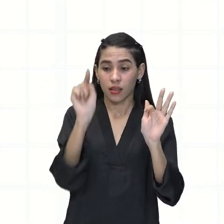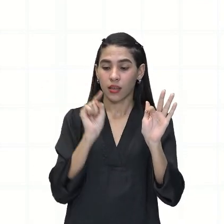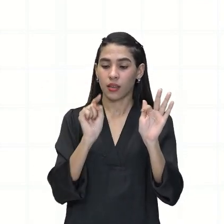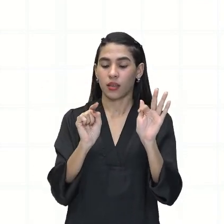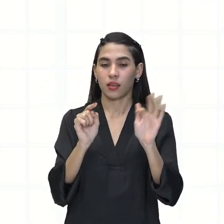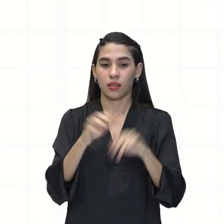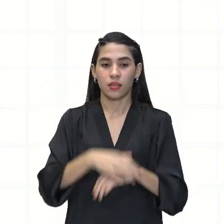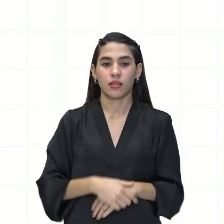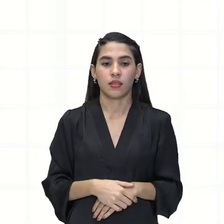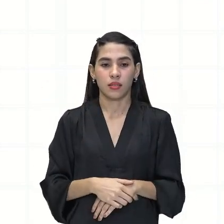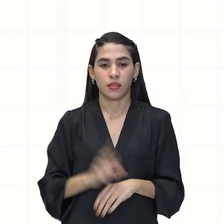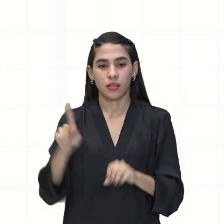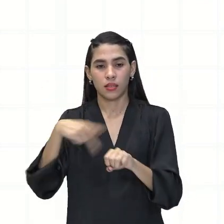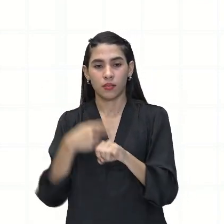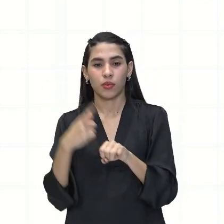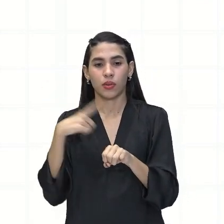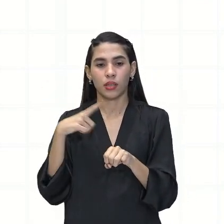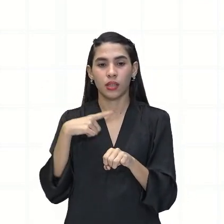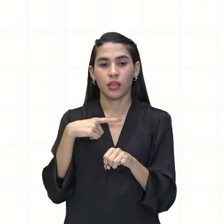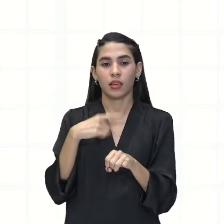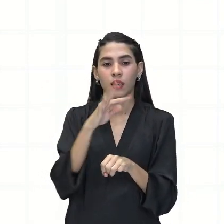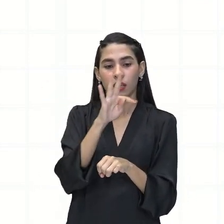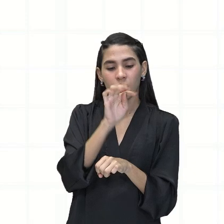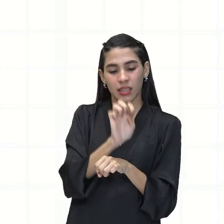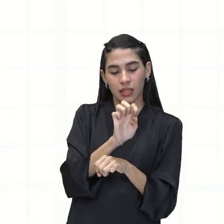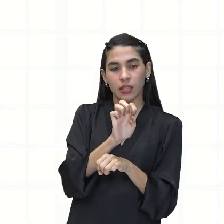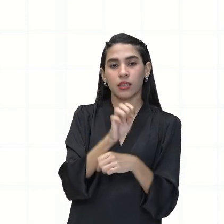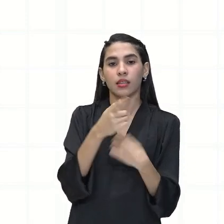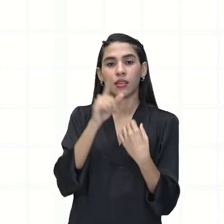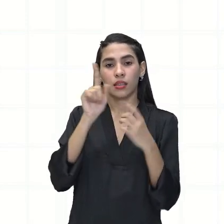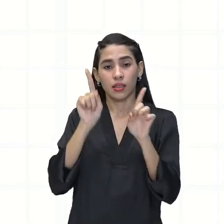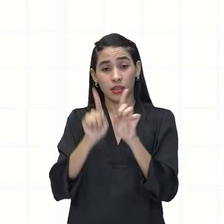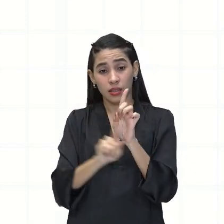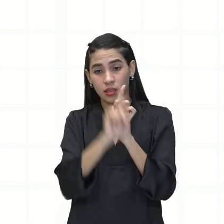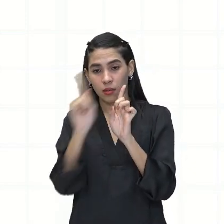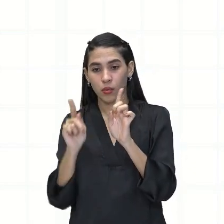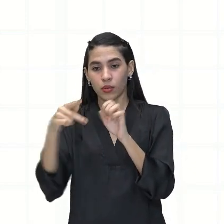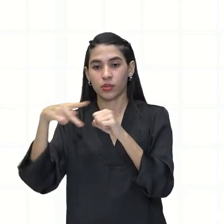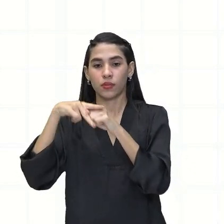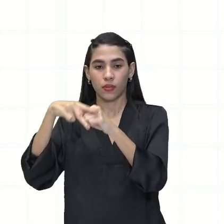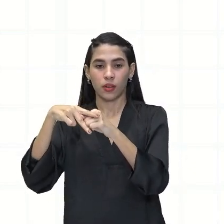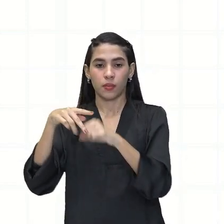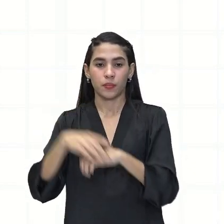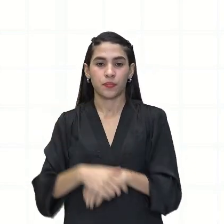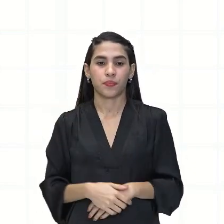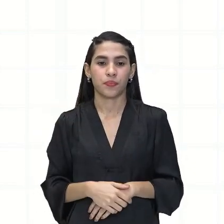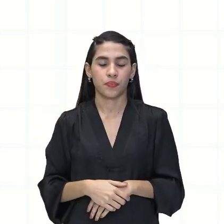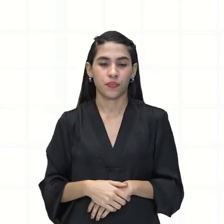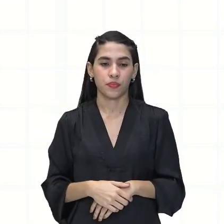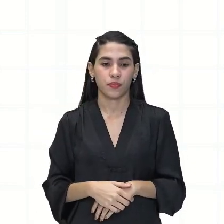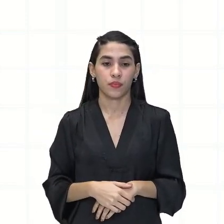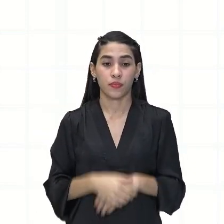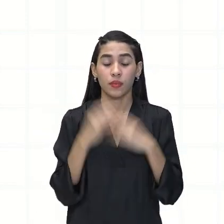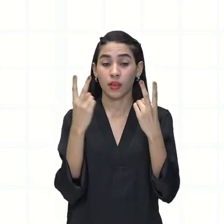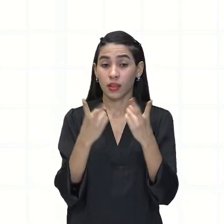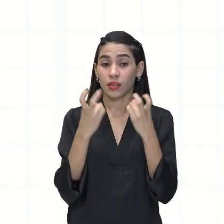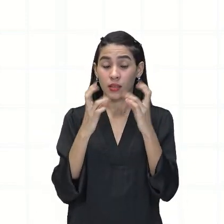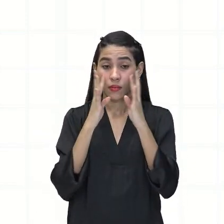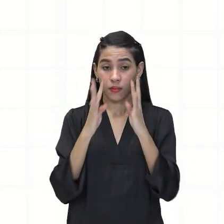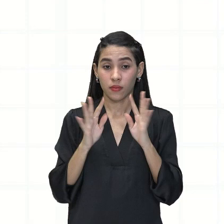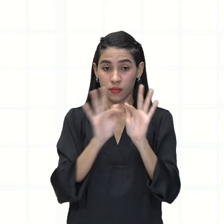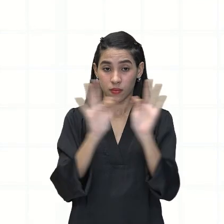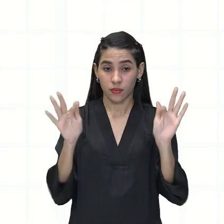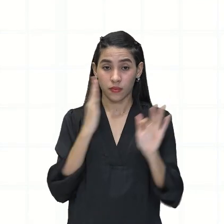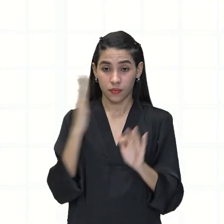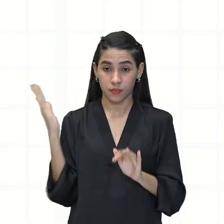aí vem o nosso pronome oblíquo e logo depois vem o nosso verbo, ó, logo depois. Então, percebam aqui que